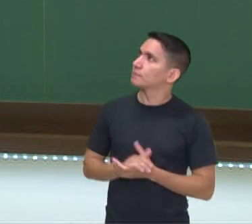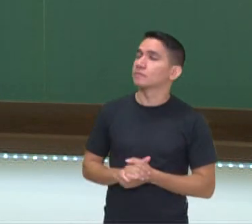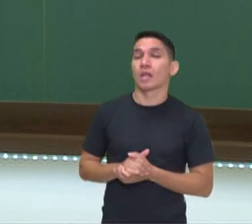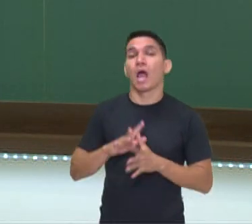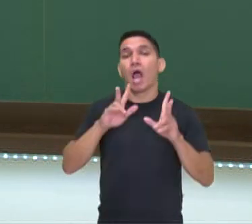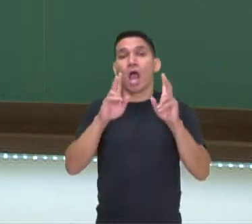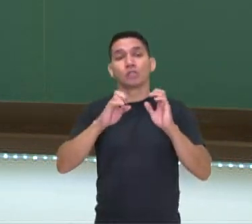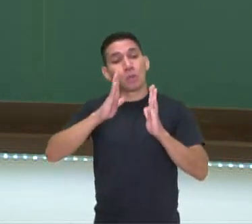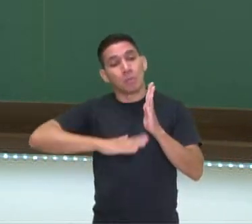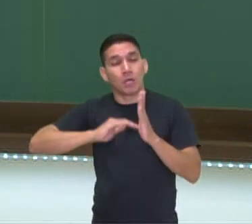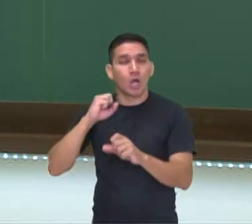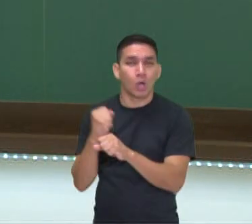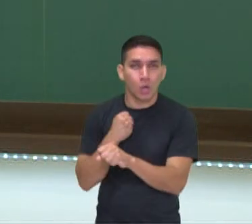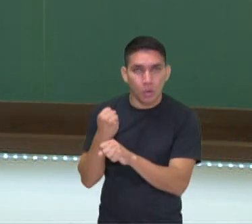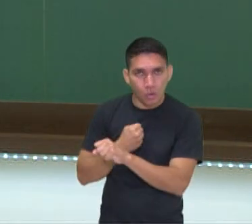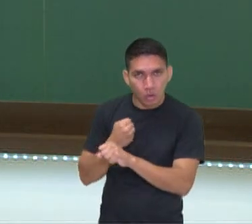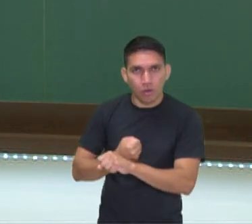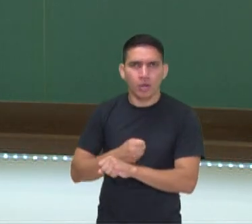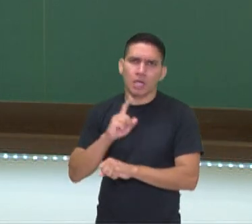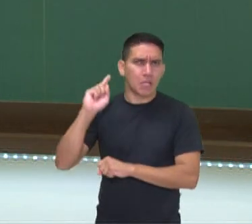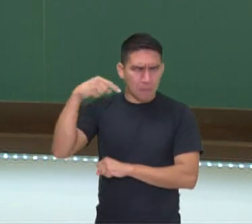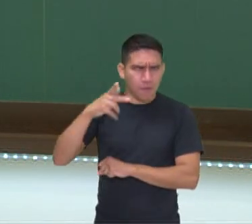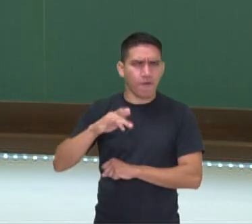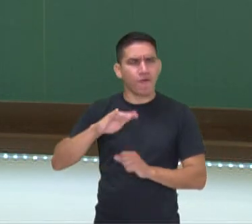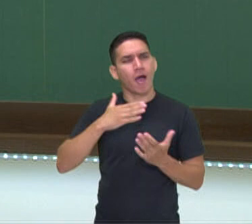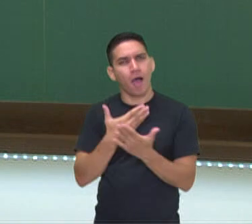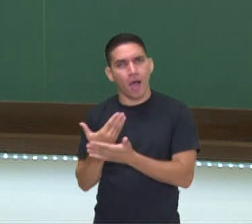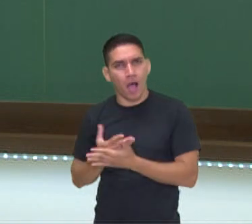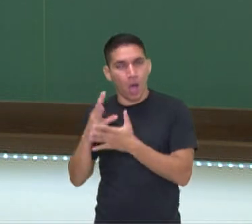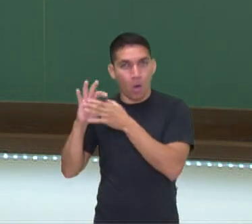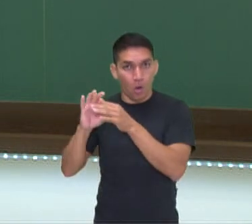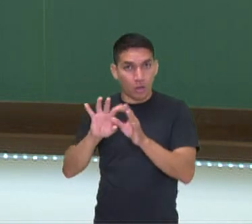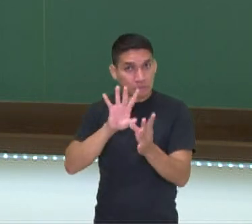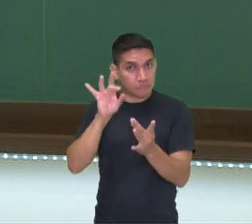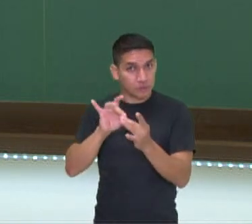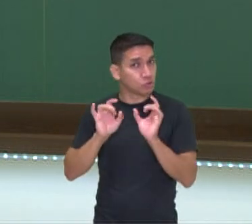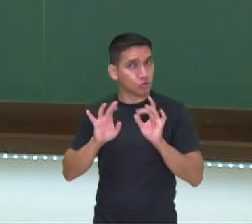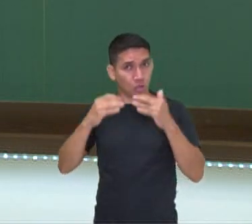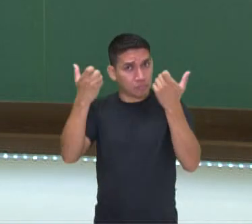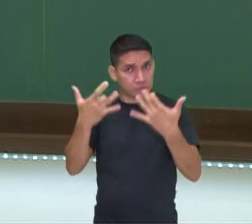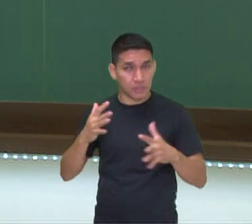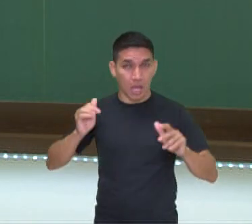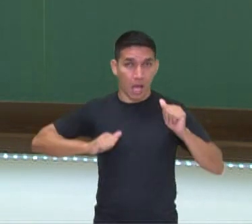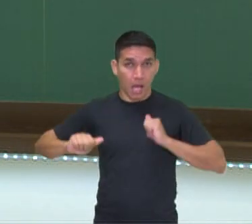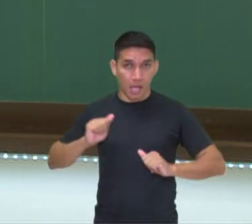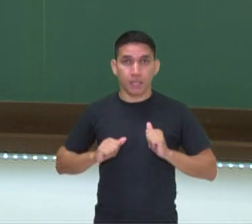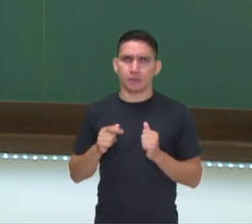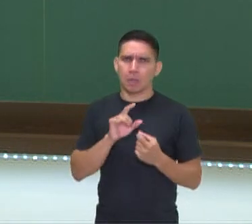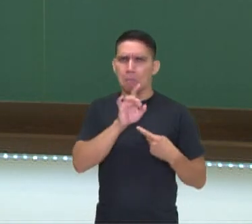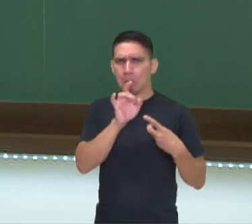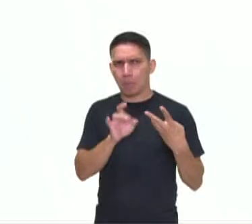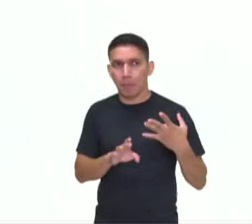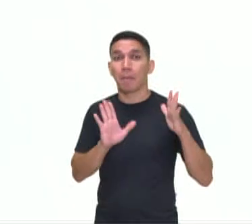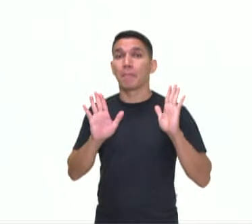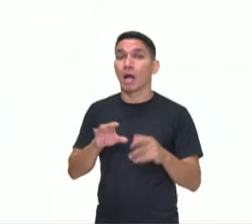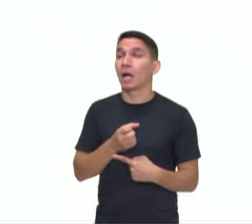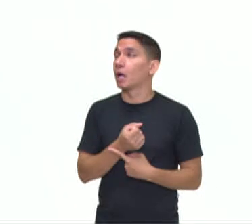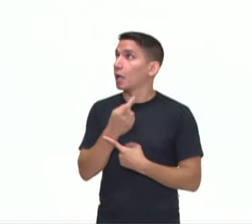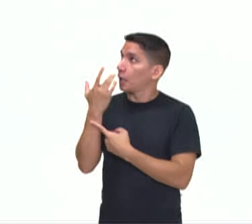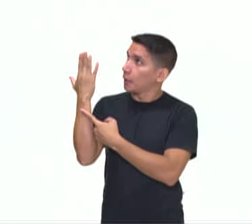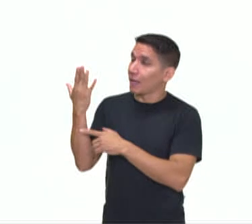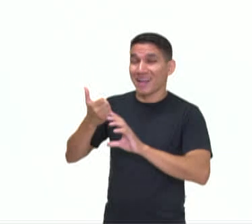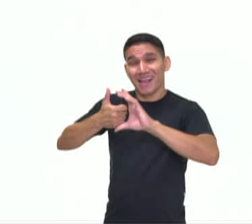pintura e escultura, depois a gente vai ter uma aula, um contexto exclusivamente, tem que ter só para falar dos artistas, um por um, mas os artistas eram